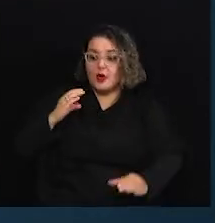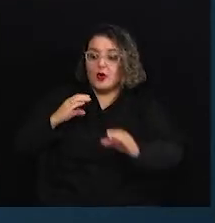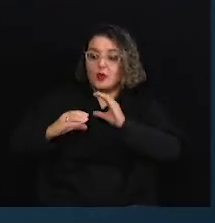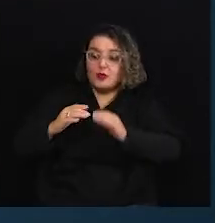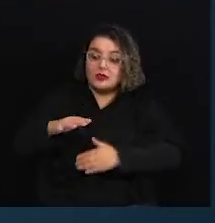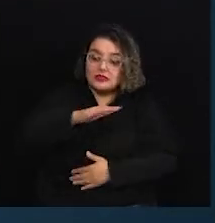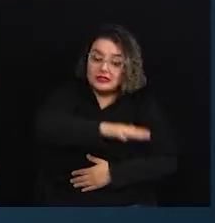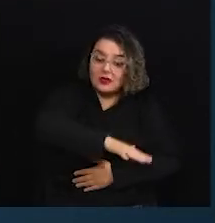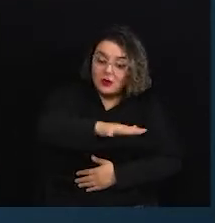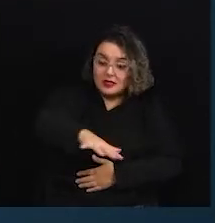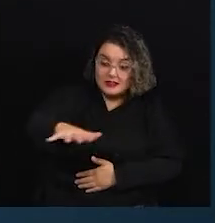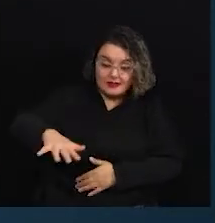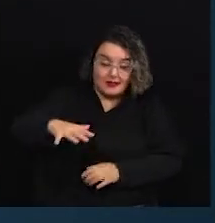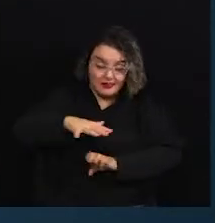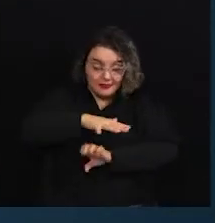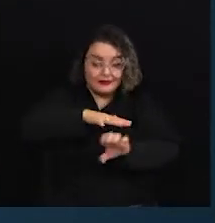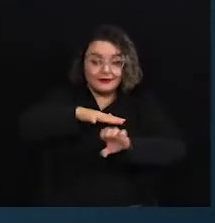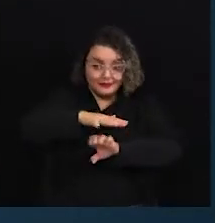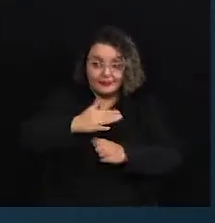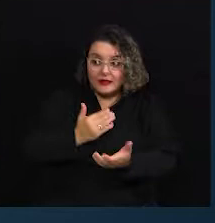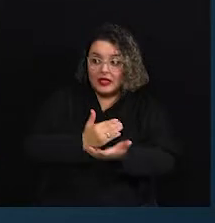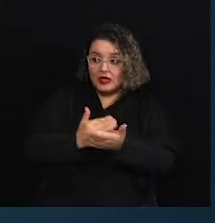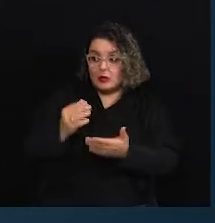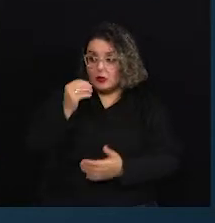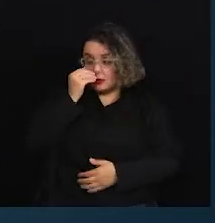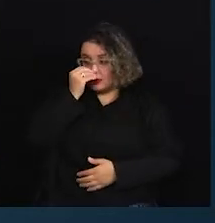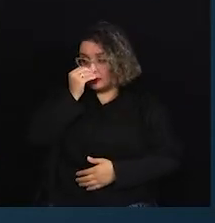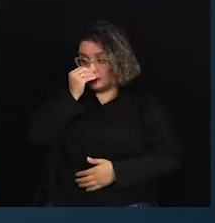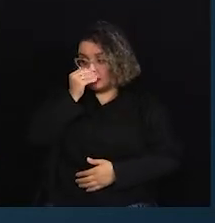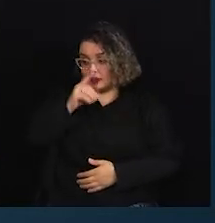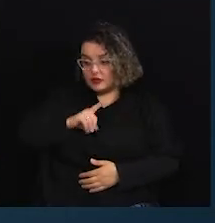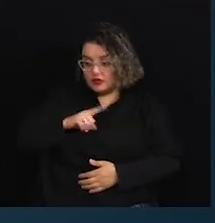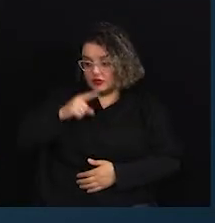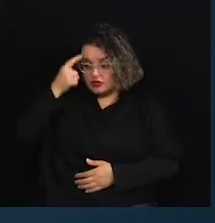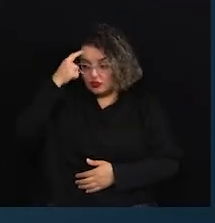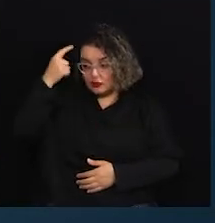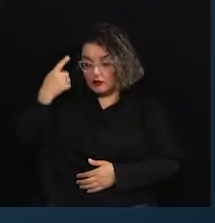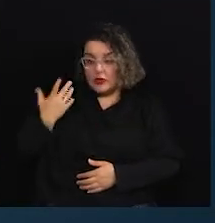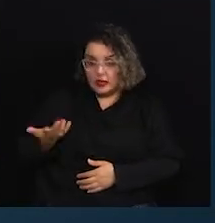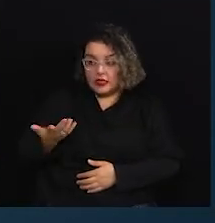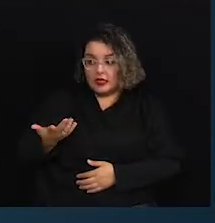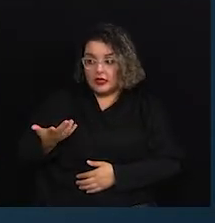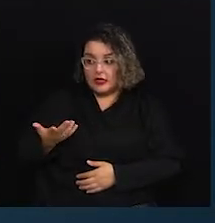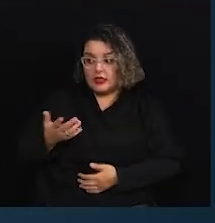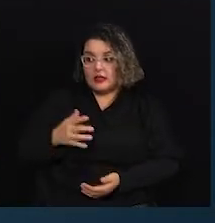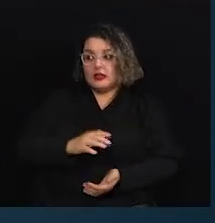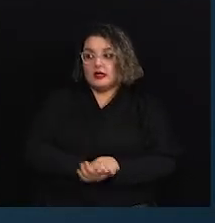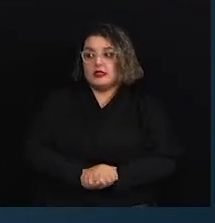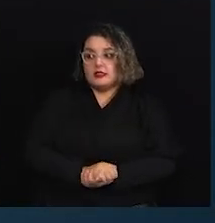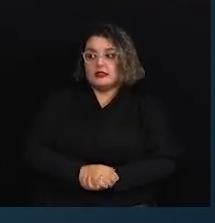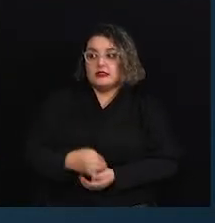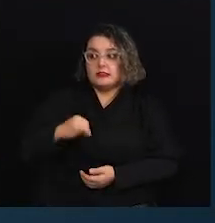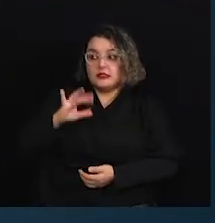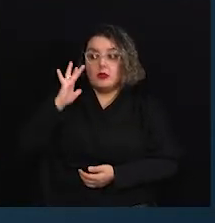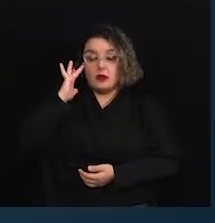as áreas da empresa, tá? Então, no começo eu tinha uma ideia de que, nos primeiros anos aí, que se eu achasse as